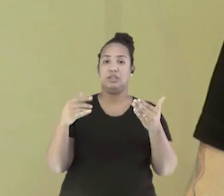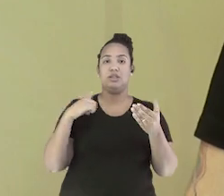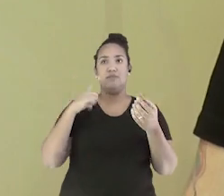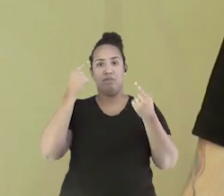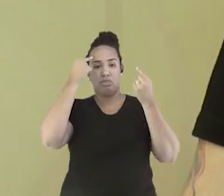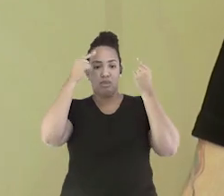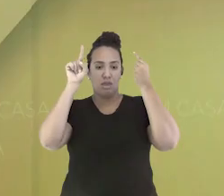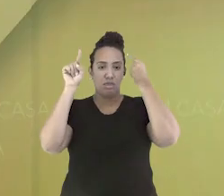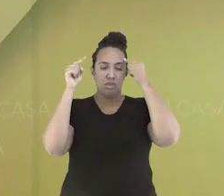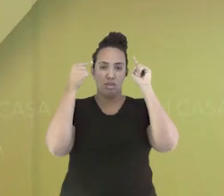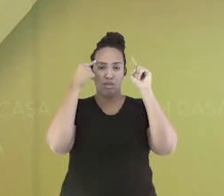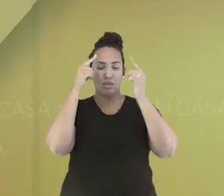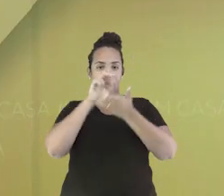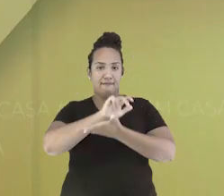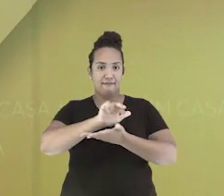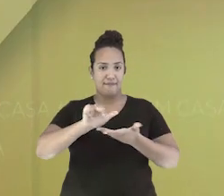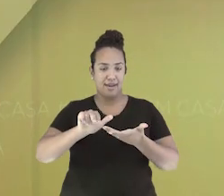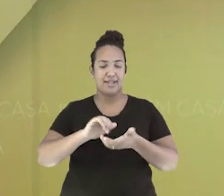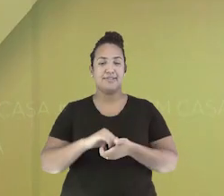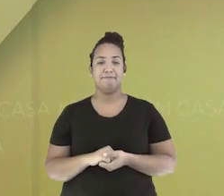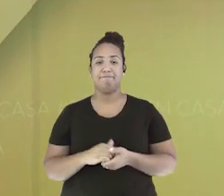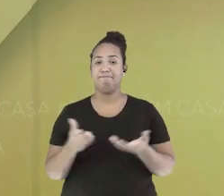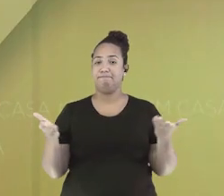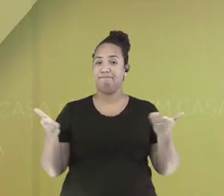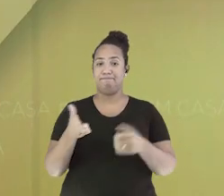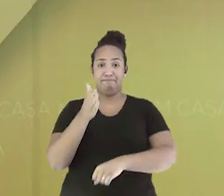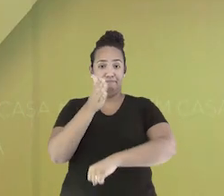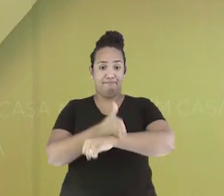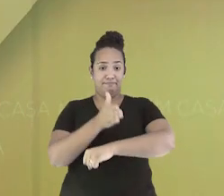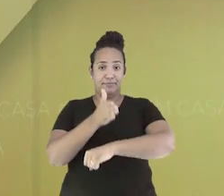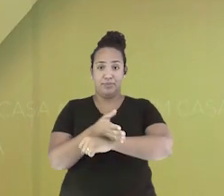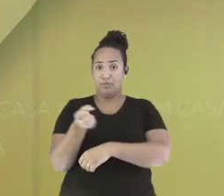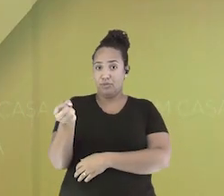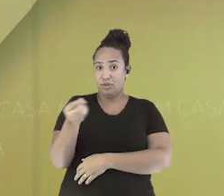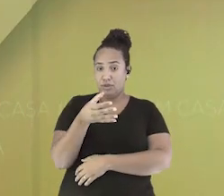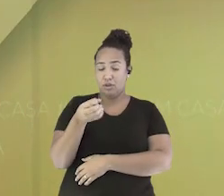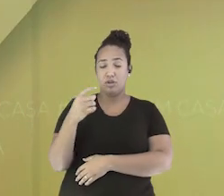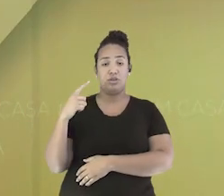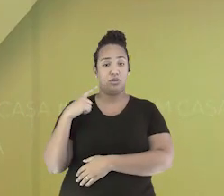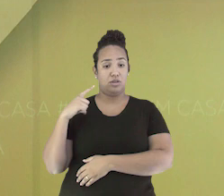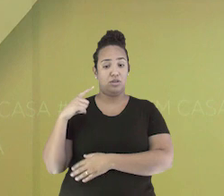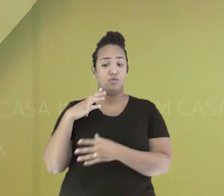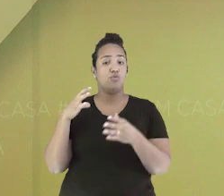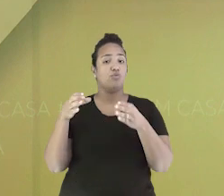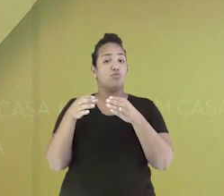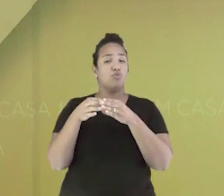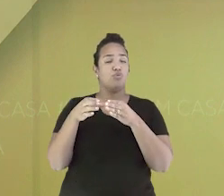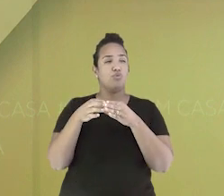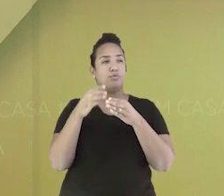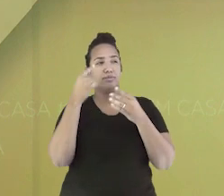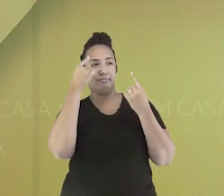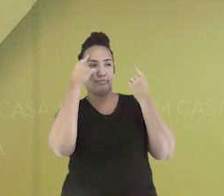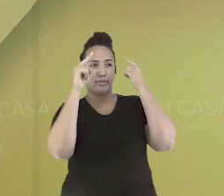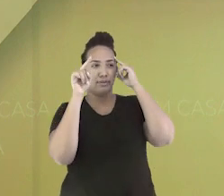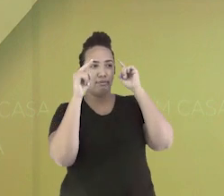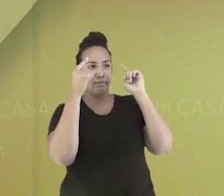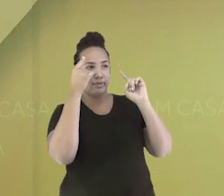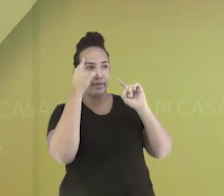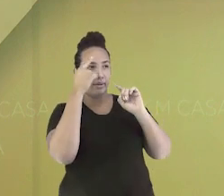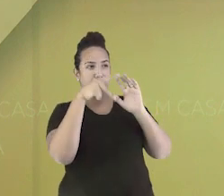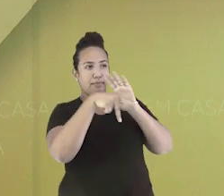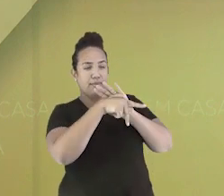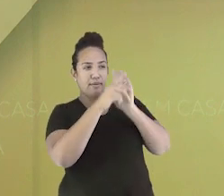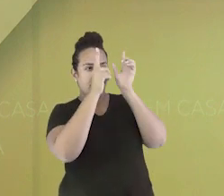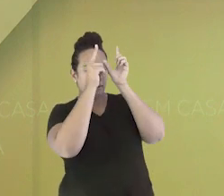pensamento surgiram. Já na Idade Moderna, o Renascimento foi um movimento que tentou rebuscar as ideias de beleza da Grécia,